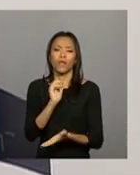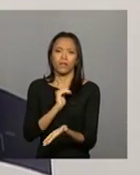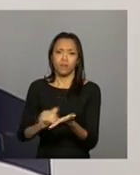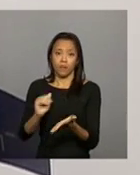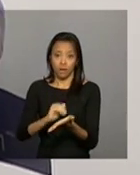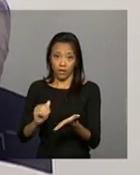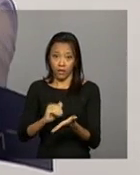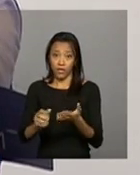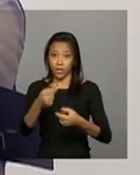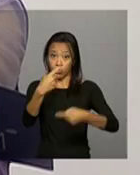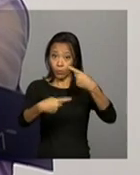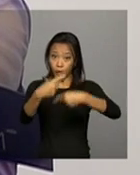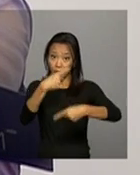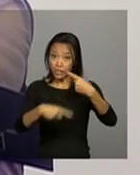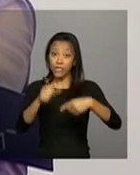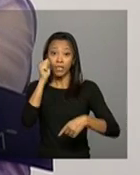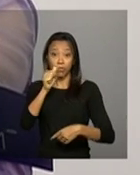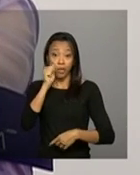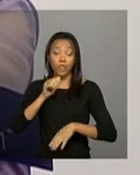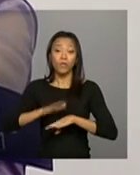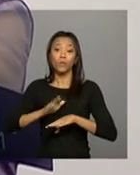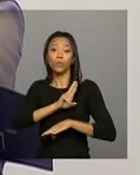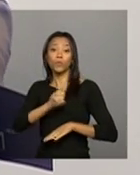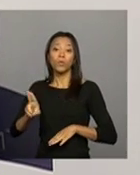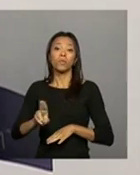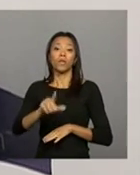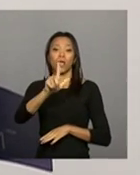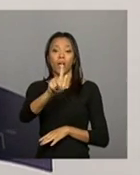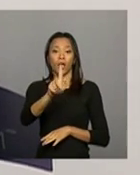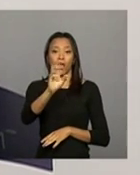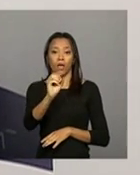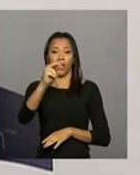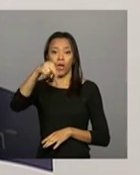para as Mulheres, na pessoa da Aparecida Gonçalves,